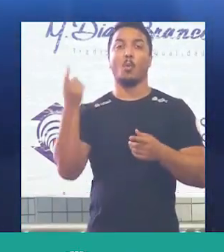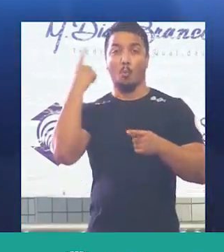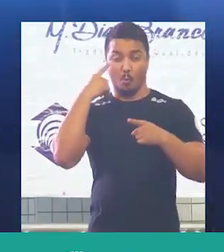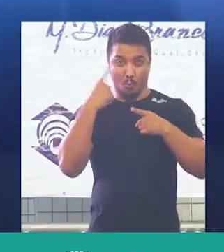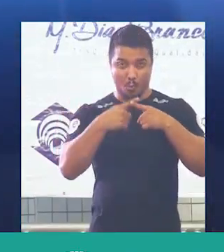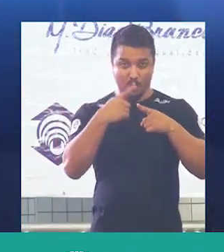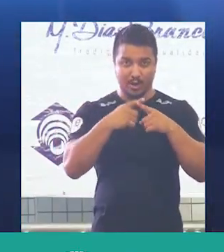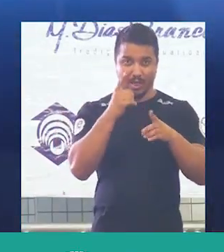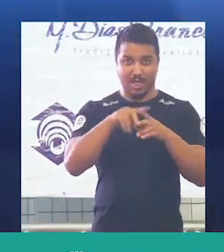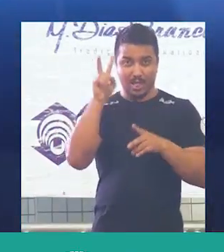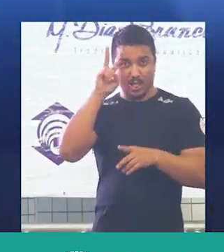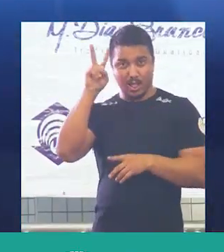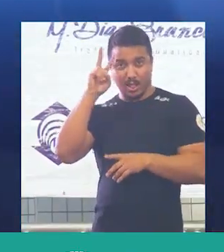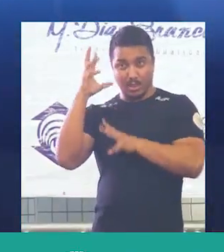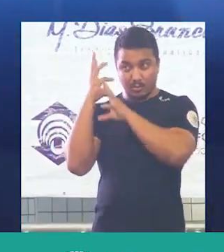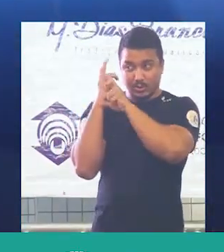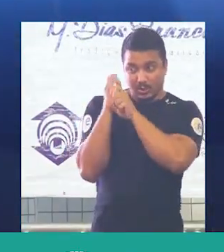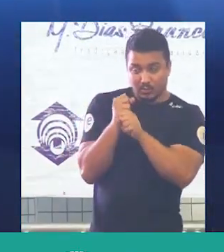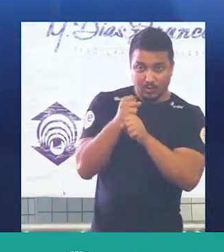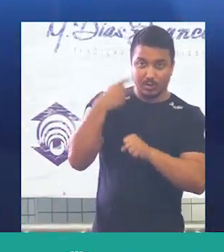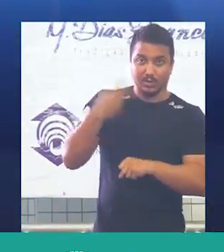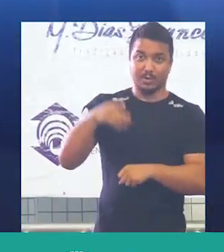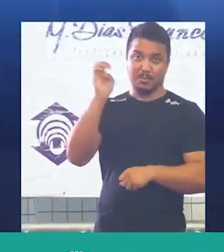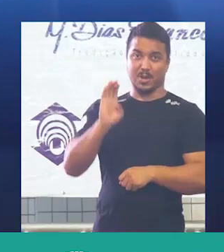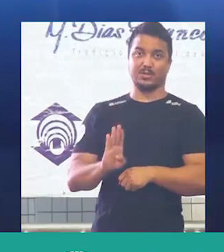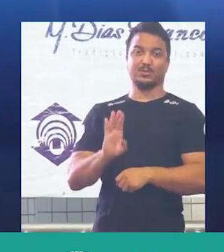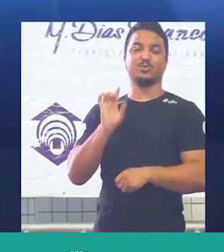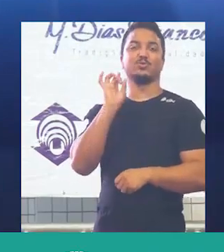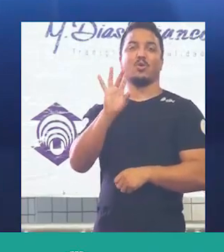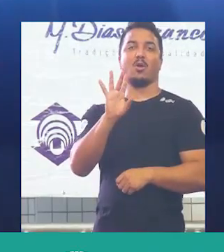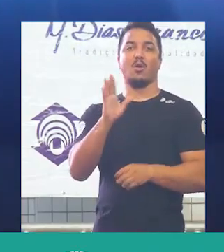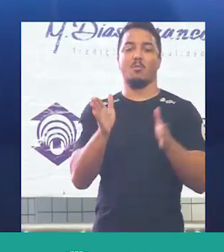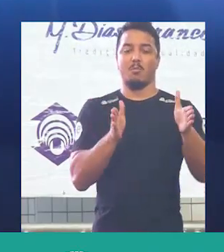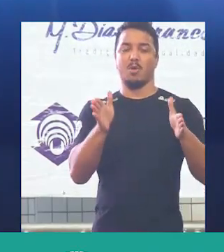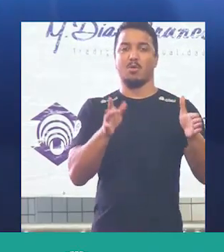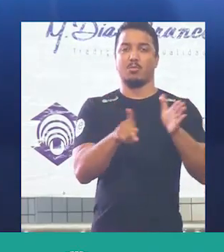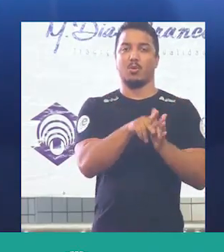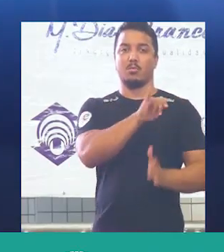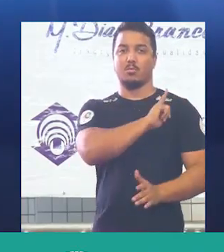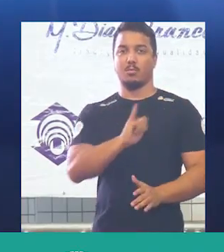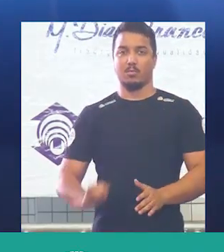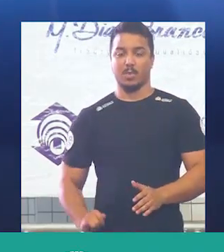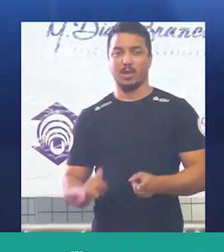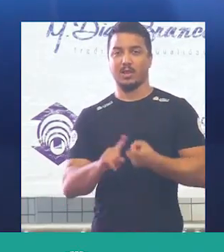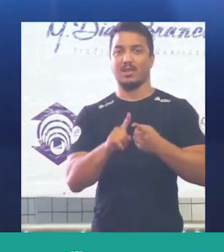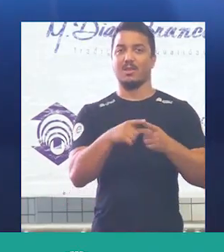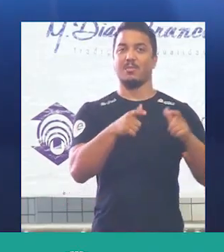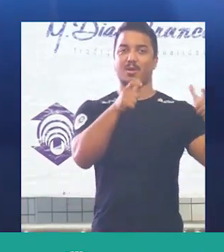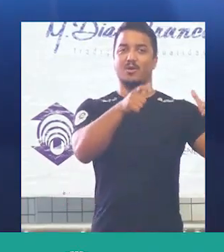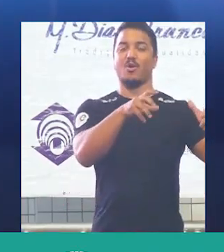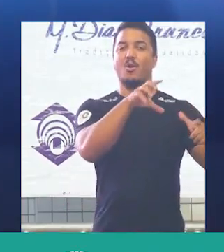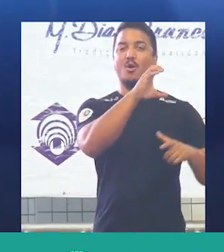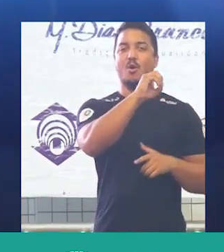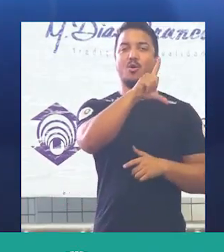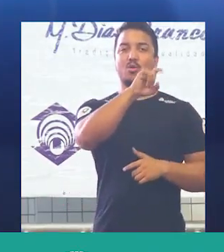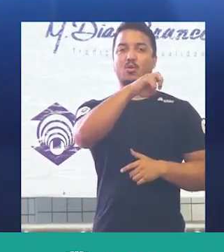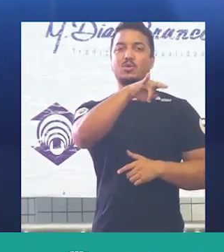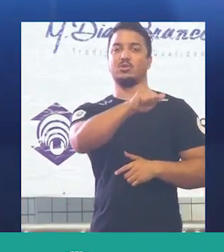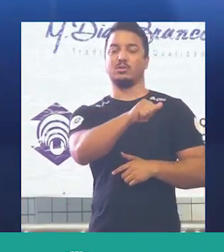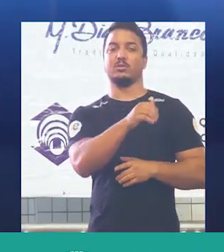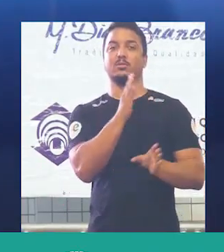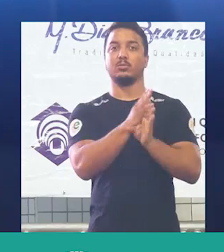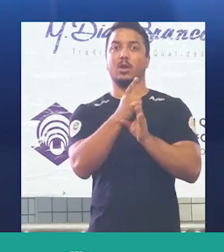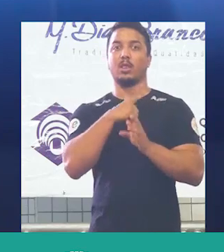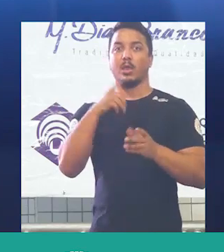Porque você só lembra da nossa escravidão aqui no Brasil durante o Império e durante a colônia, porque é a escravidão que